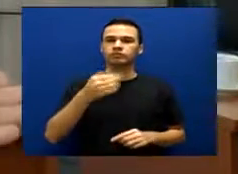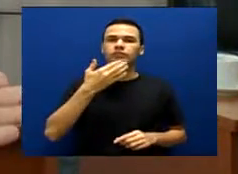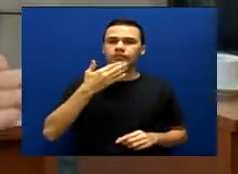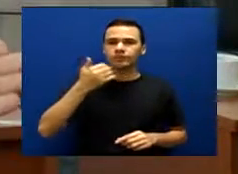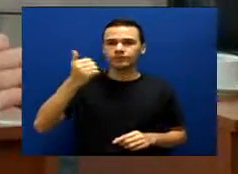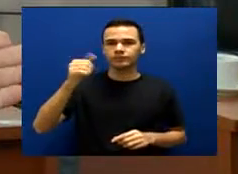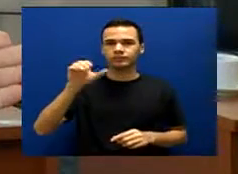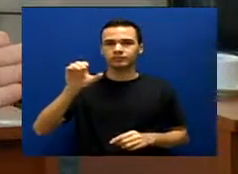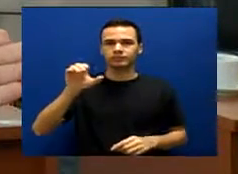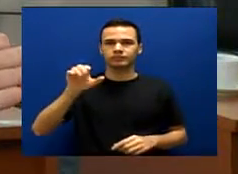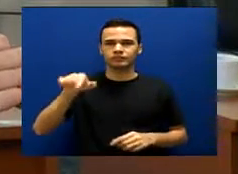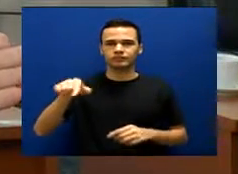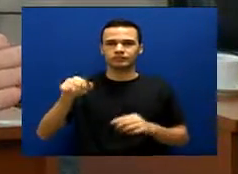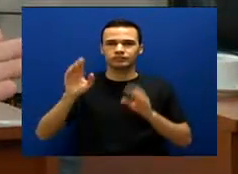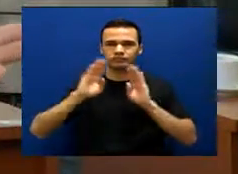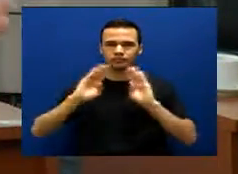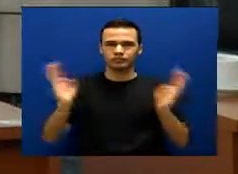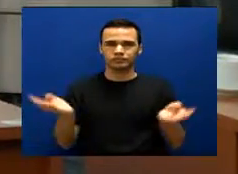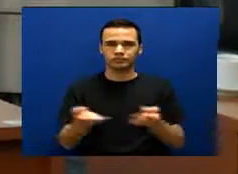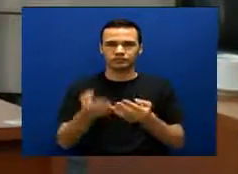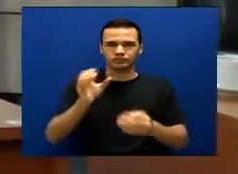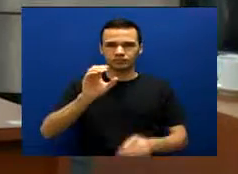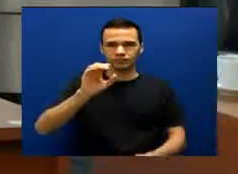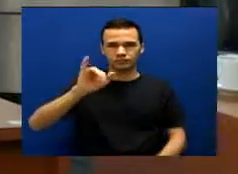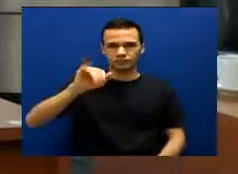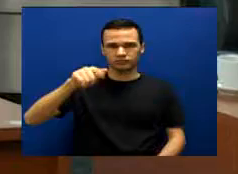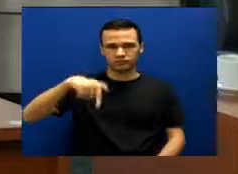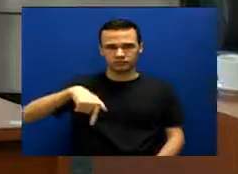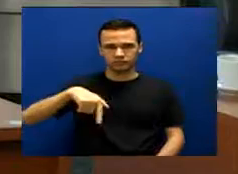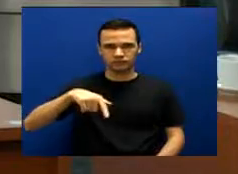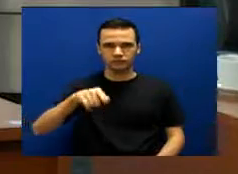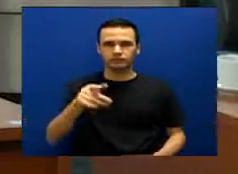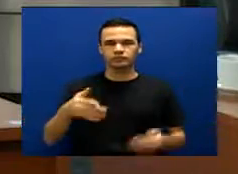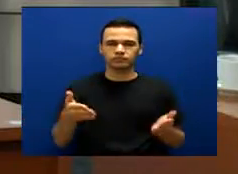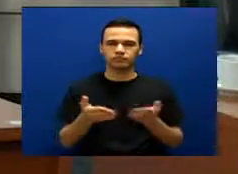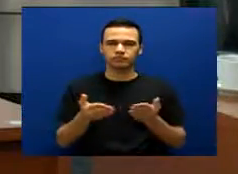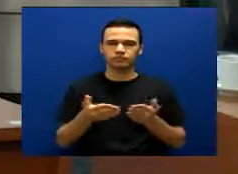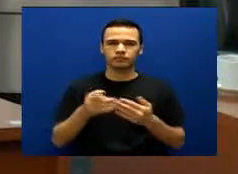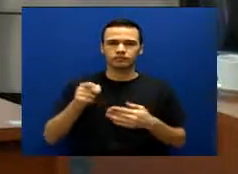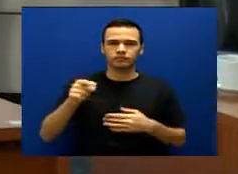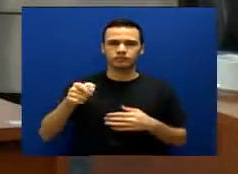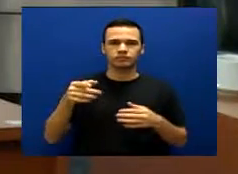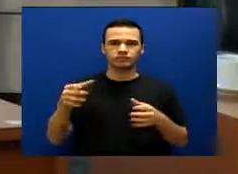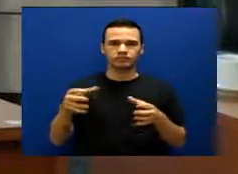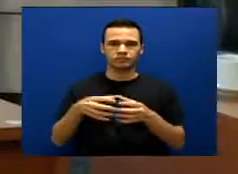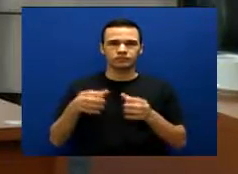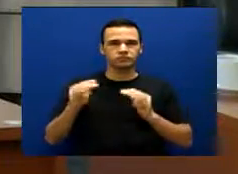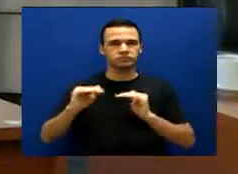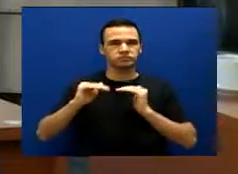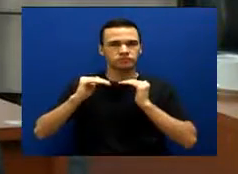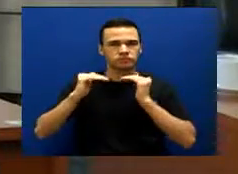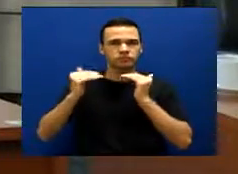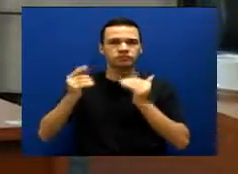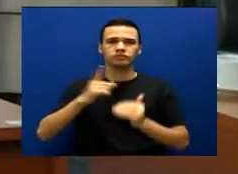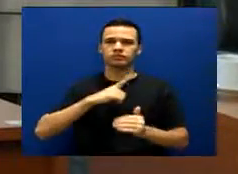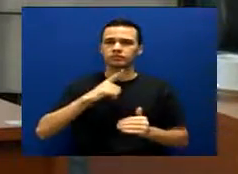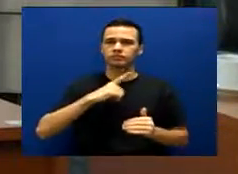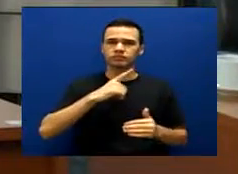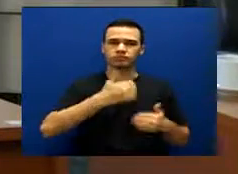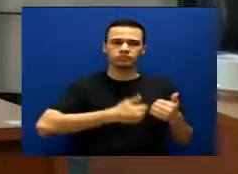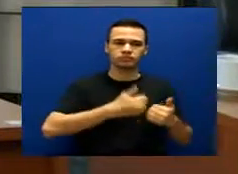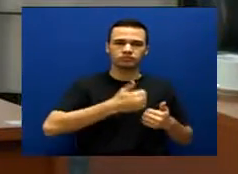melhorarmos o SIC, o Estádio Municipal. Uma vez agora, na Série B, né, nós vamos receber aqui grandes